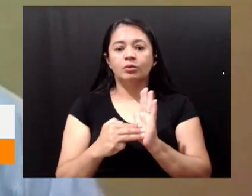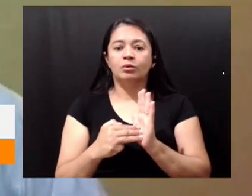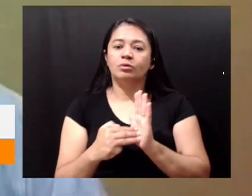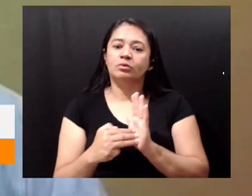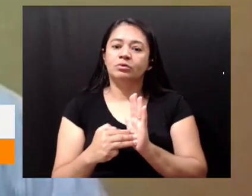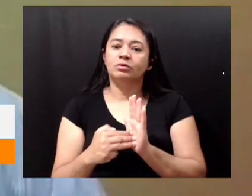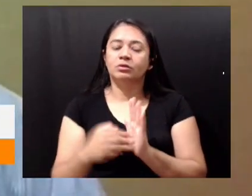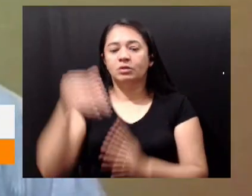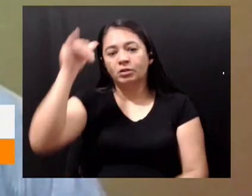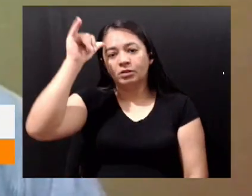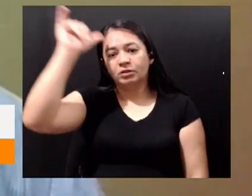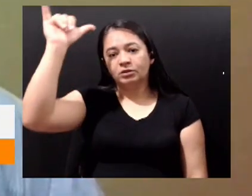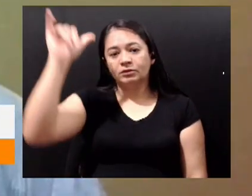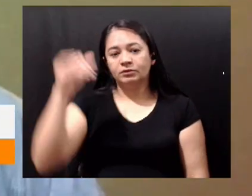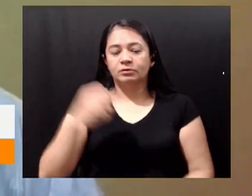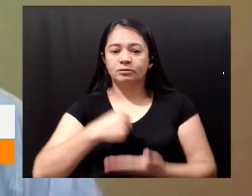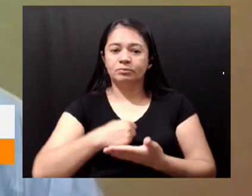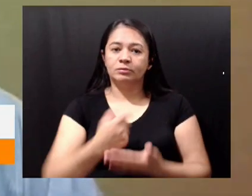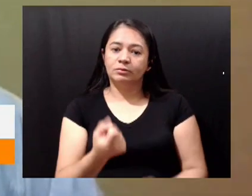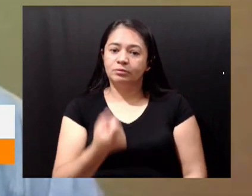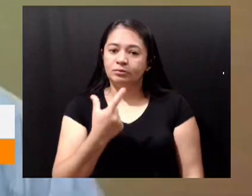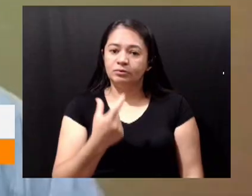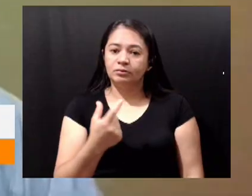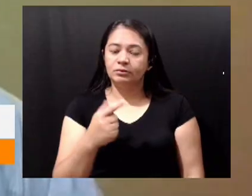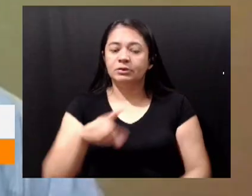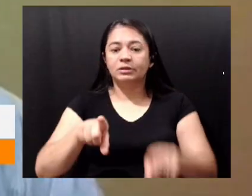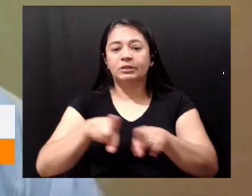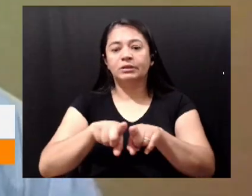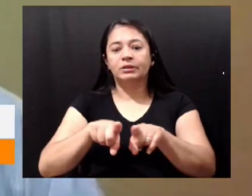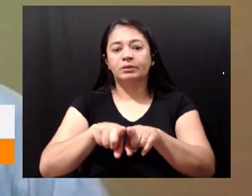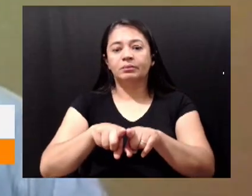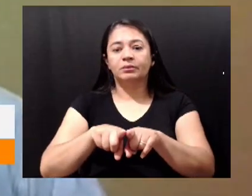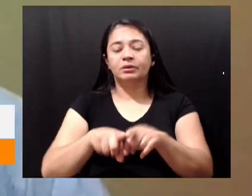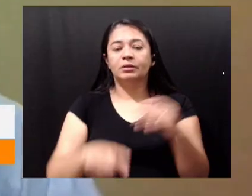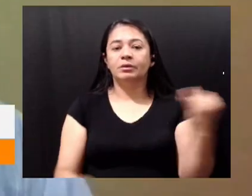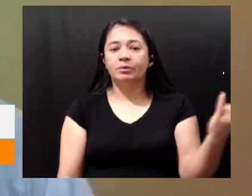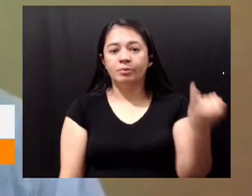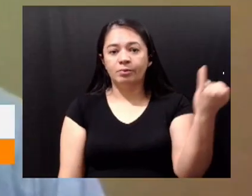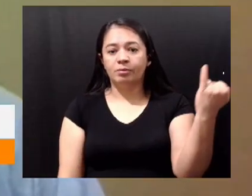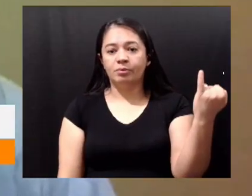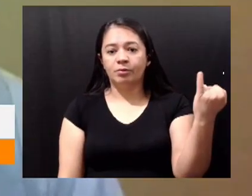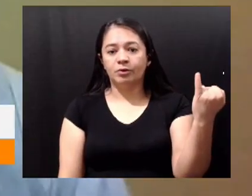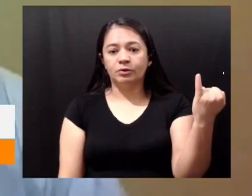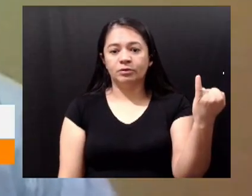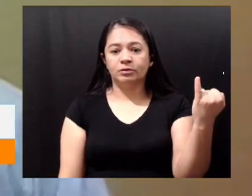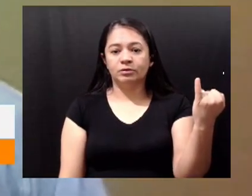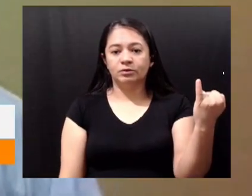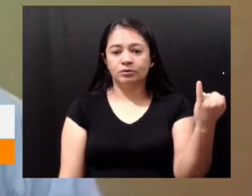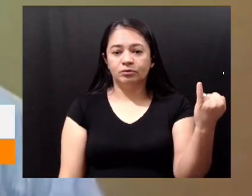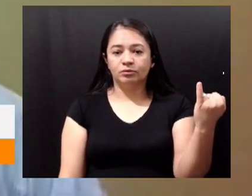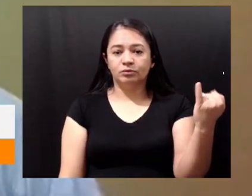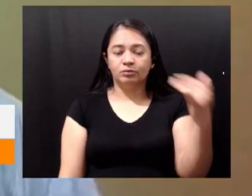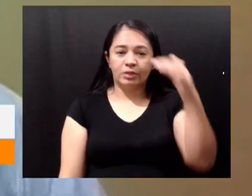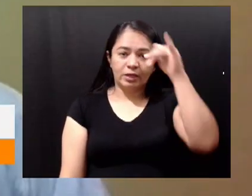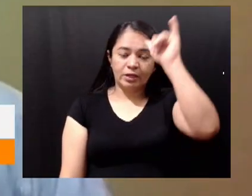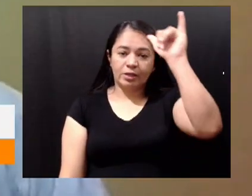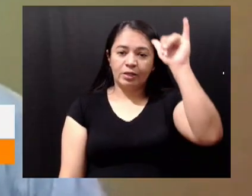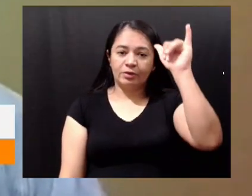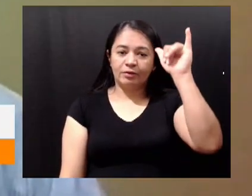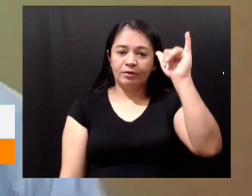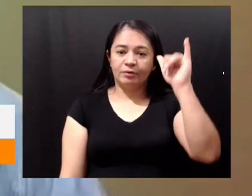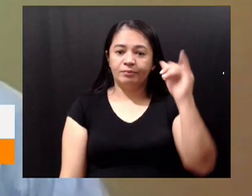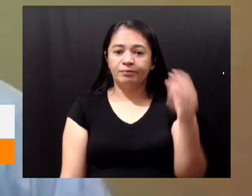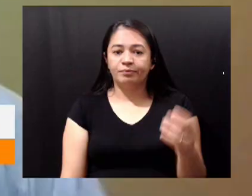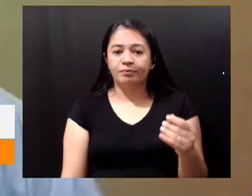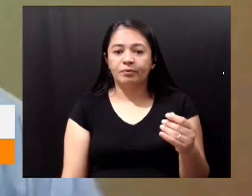farmacológicas que, inclusive, elas são muito importantes não apenas para ter um resultado, a melhora